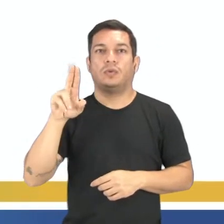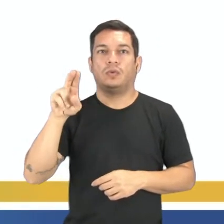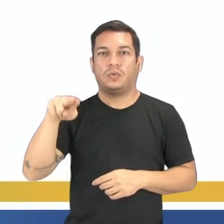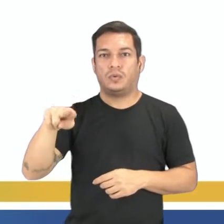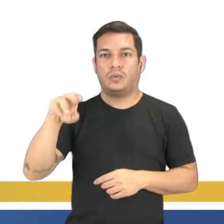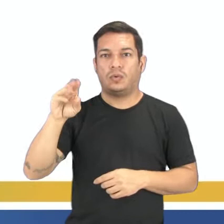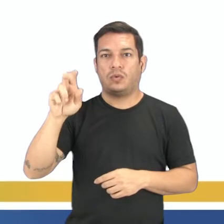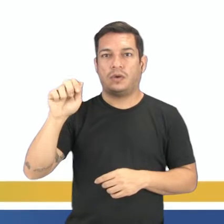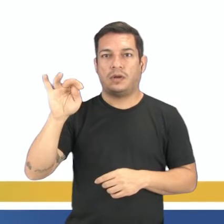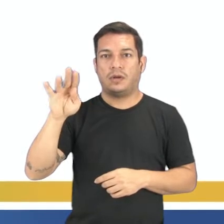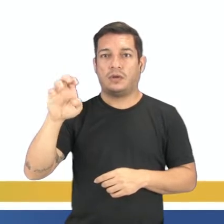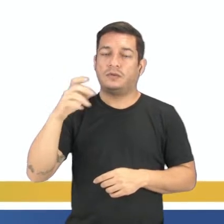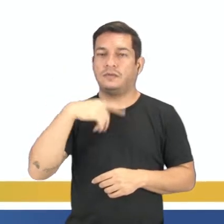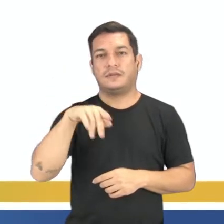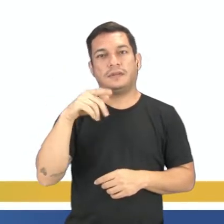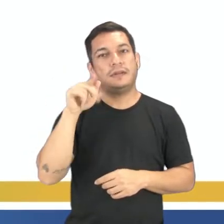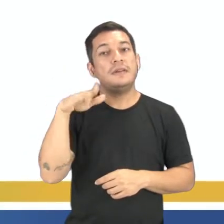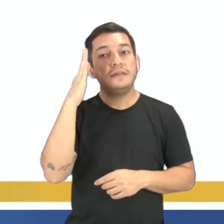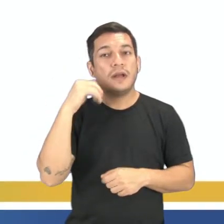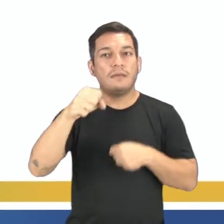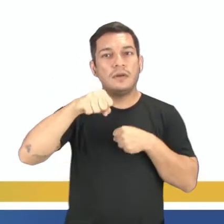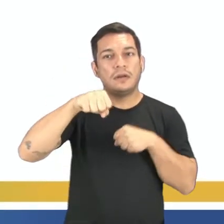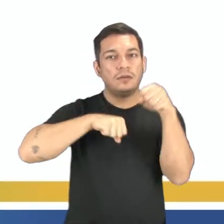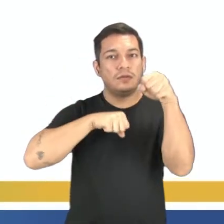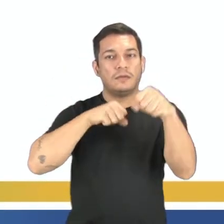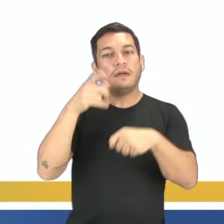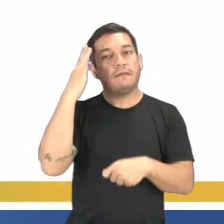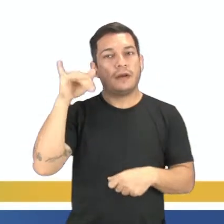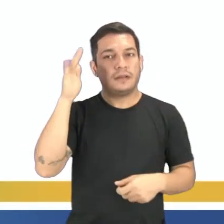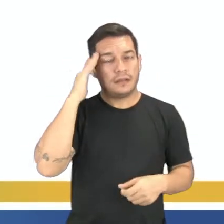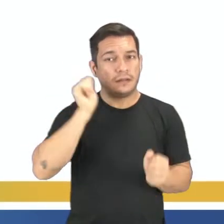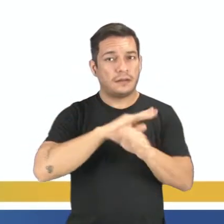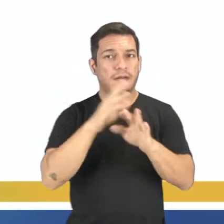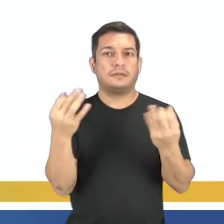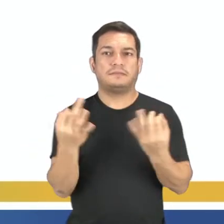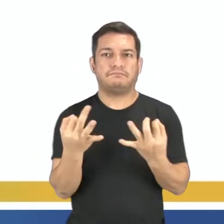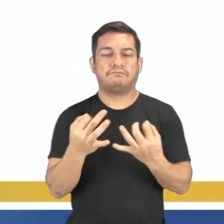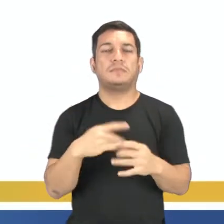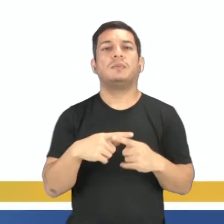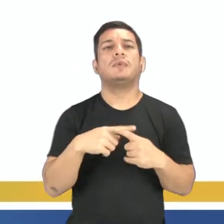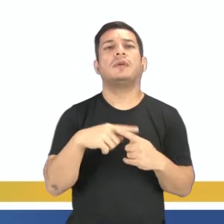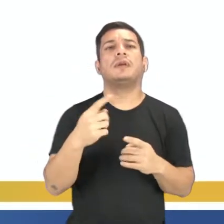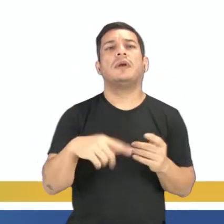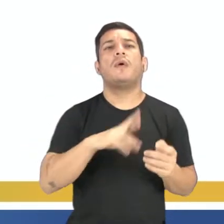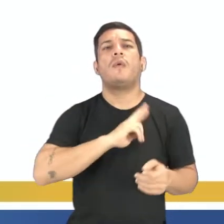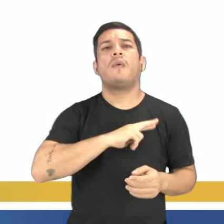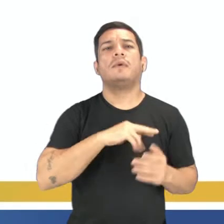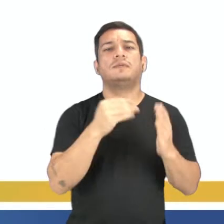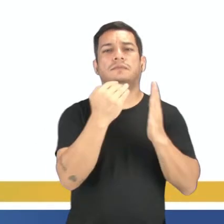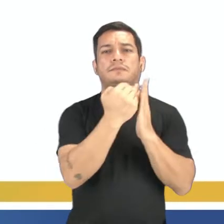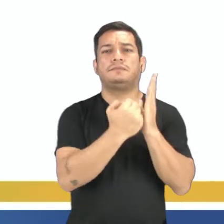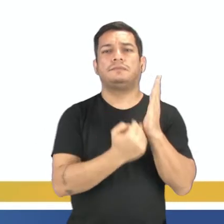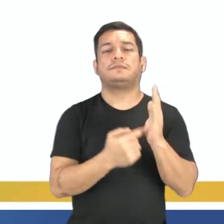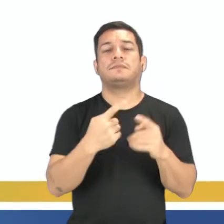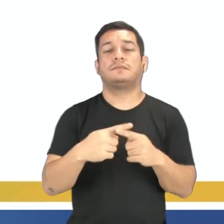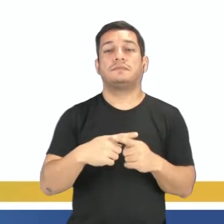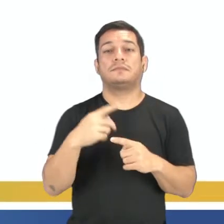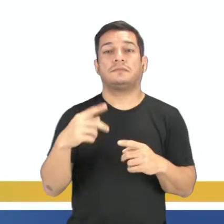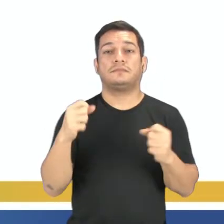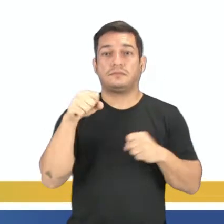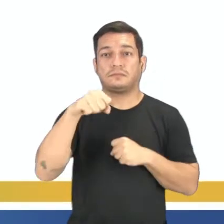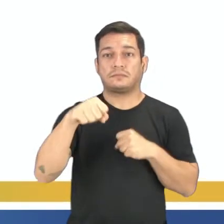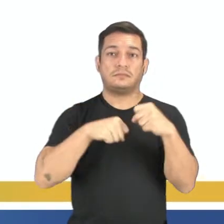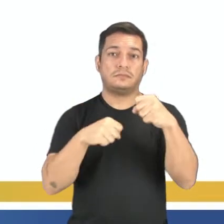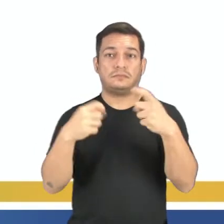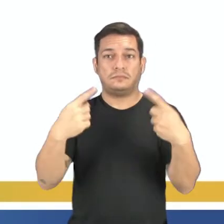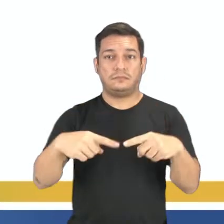de boxe vai entender perfeitamente. Por que o romance ali ele vai vencer por pontos? Porque a luta ela vai sendo ali no boxe,